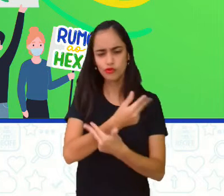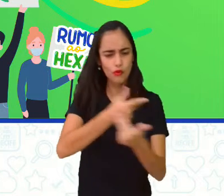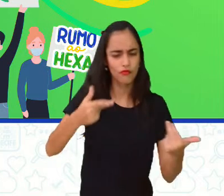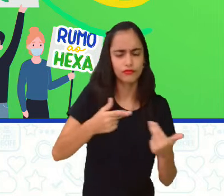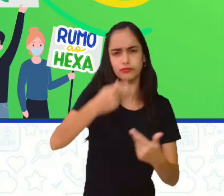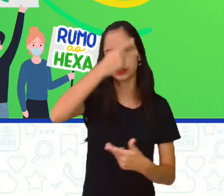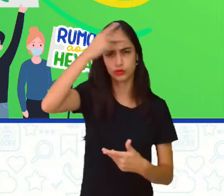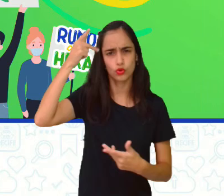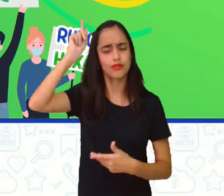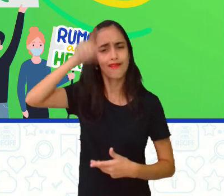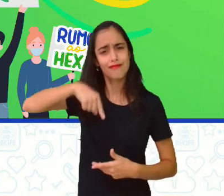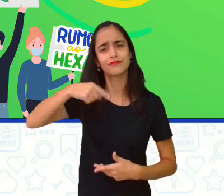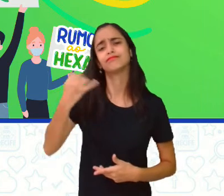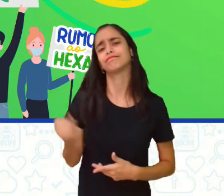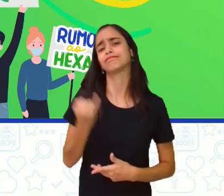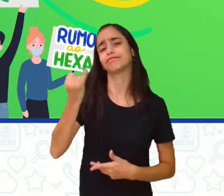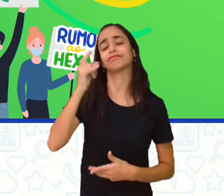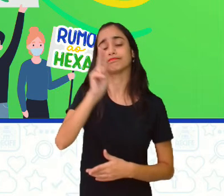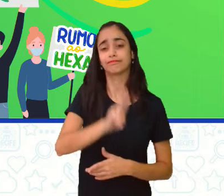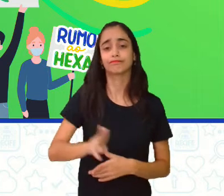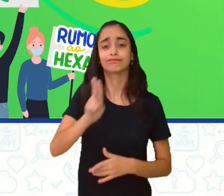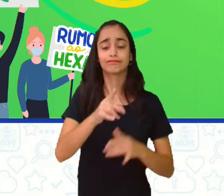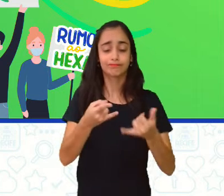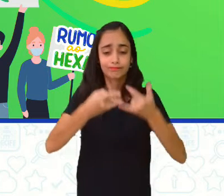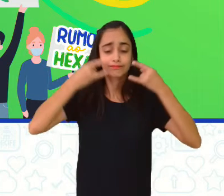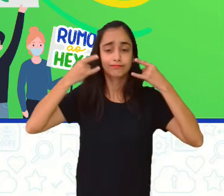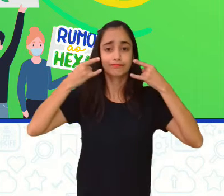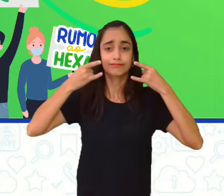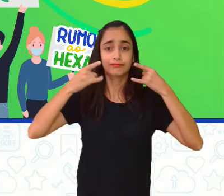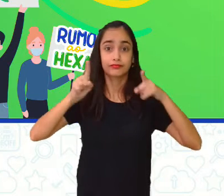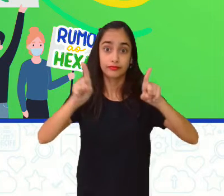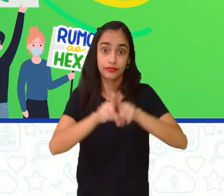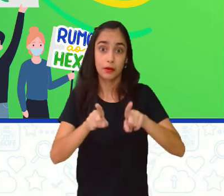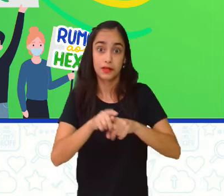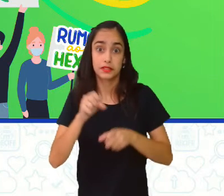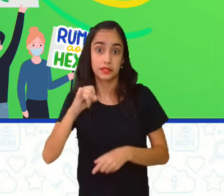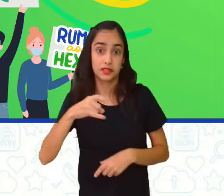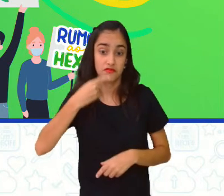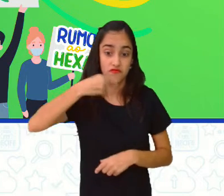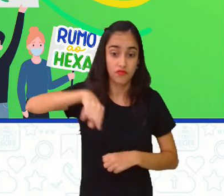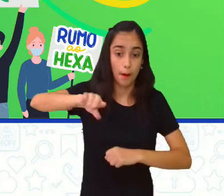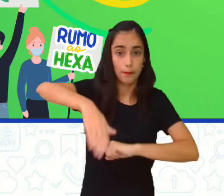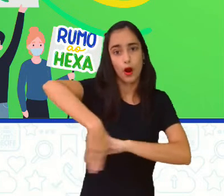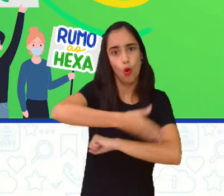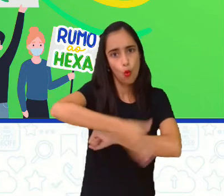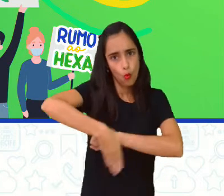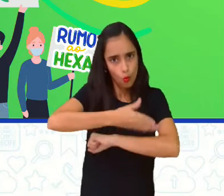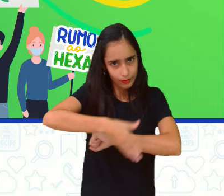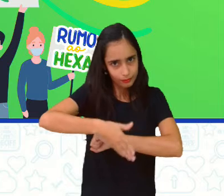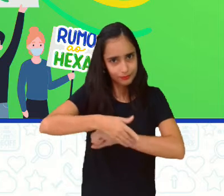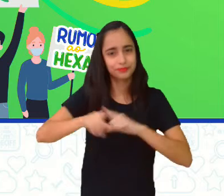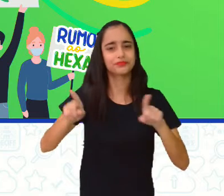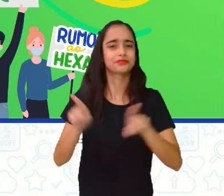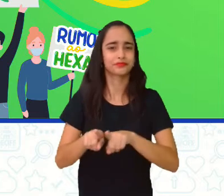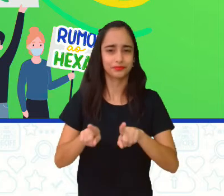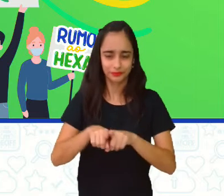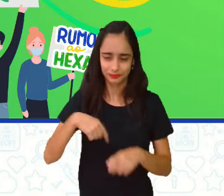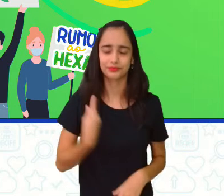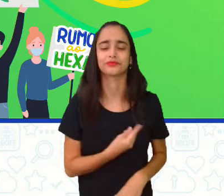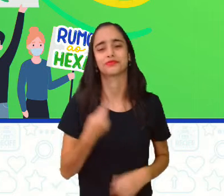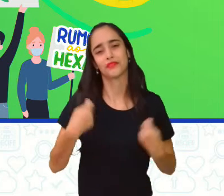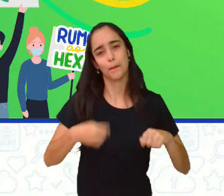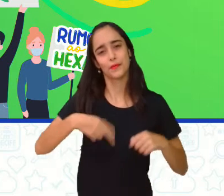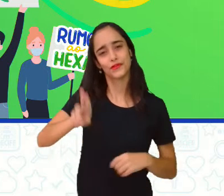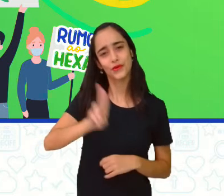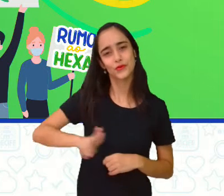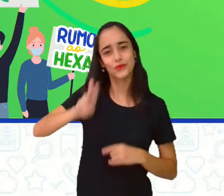é importante usar máscara, né? E se vai para a rua, depois de um gol, comemorar, também vamos de máscara. Nós estamos aqui